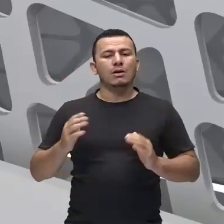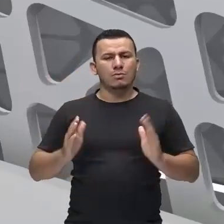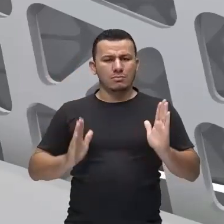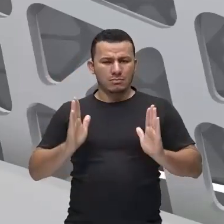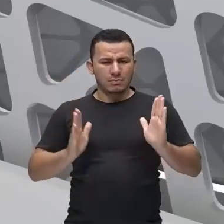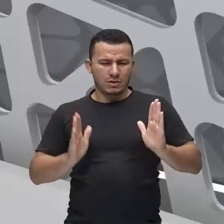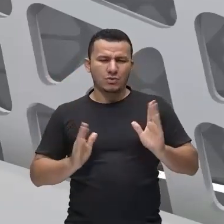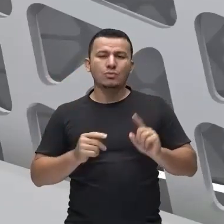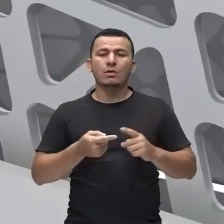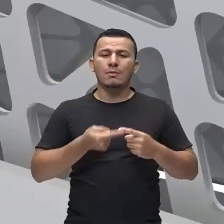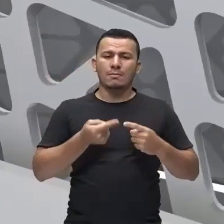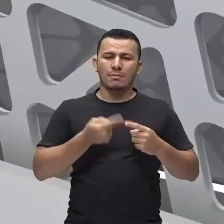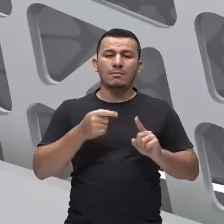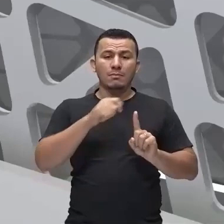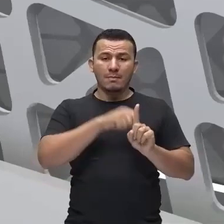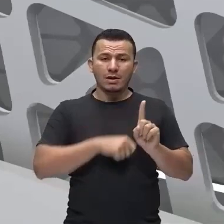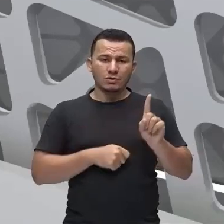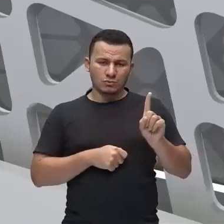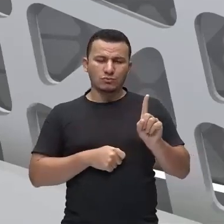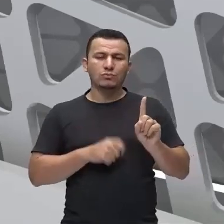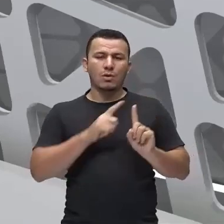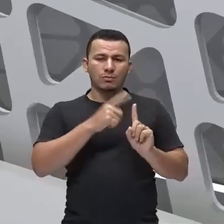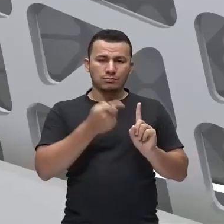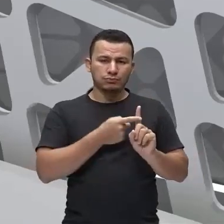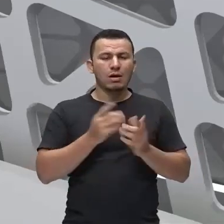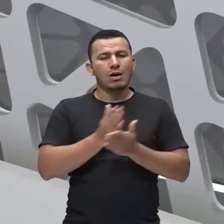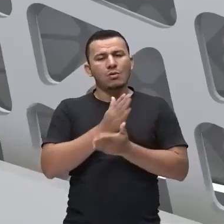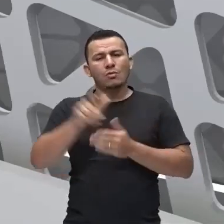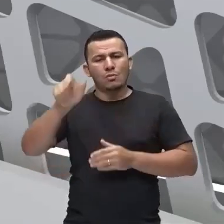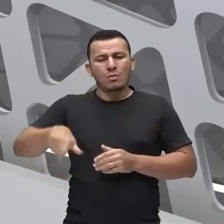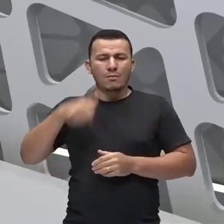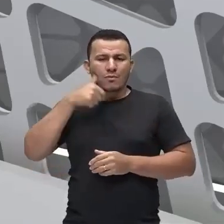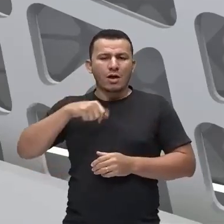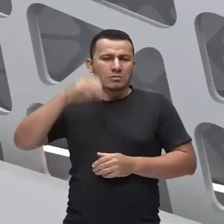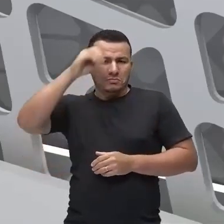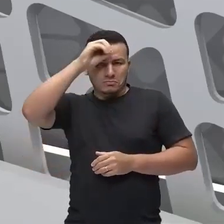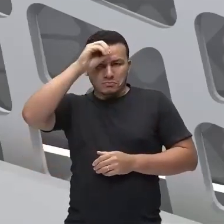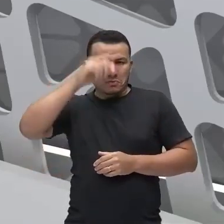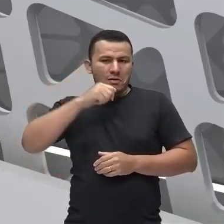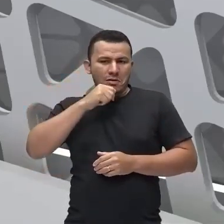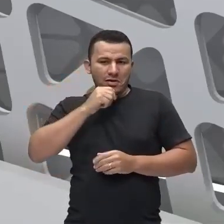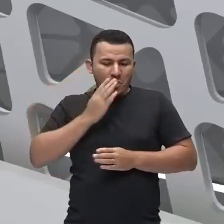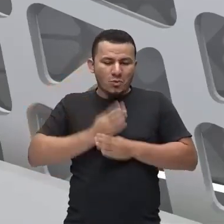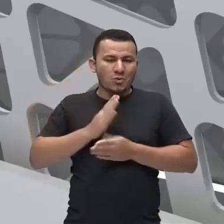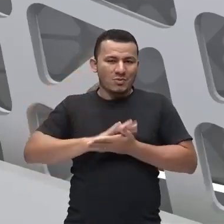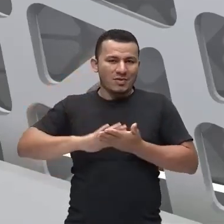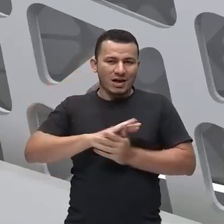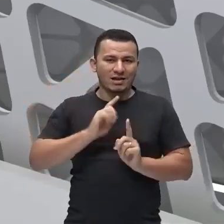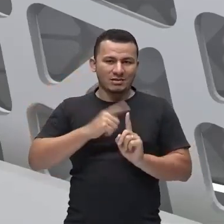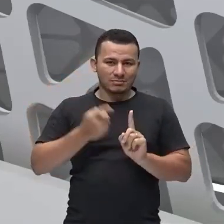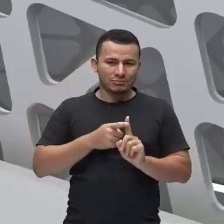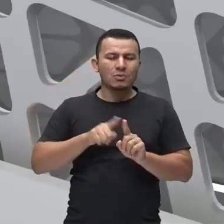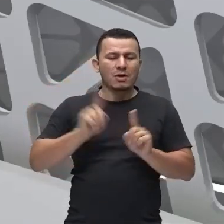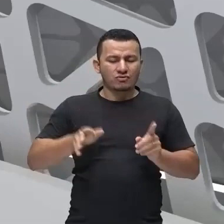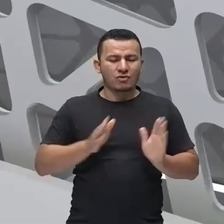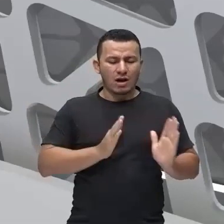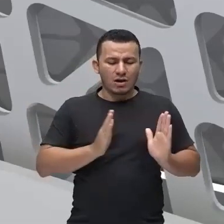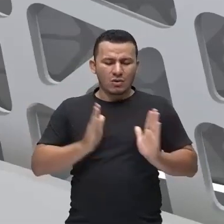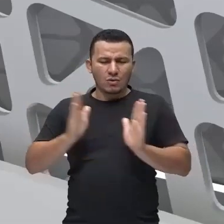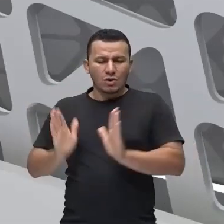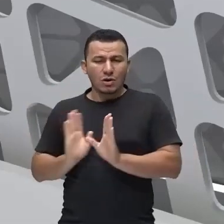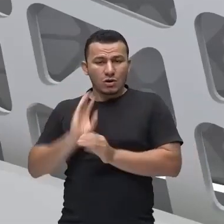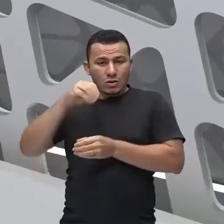mês ainda de gestação, talvez a mulher nem saiba, mas já aconteceram todas essas etapas, todos esses